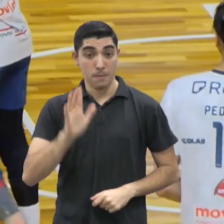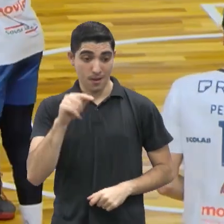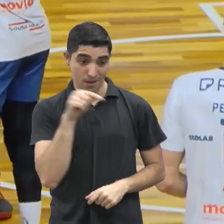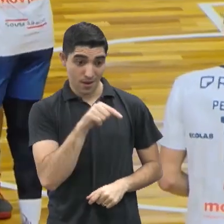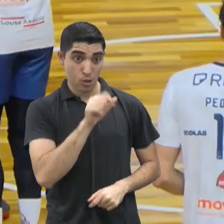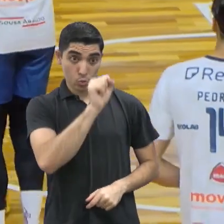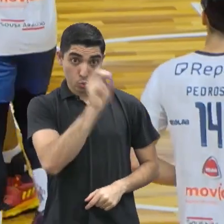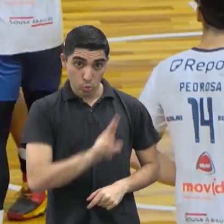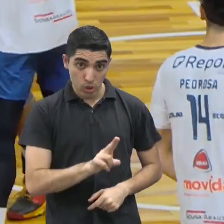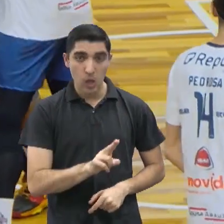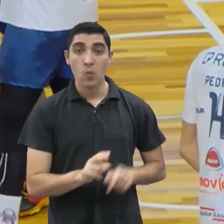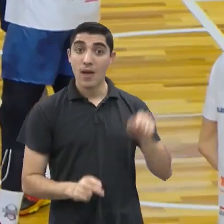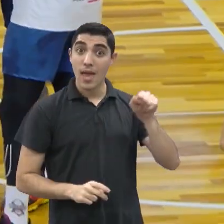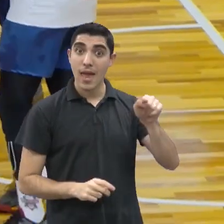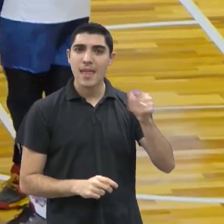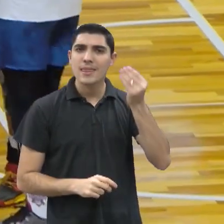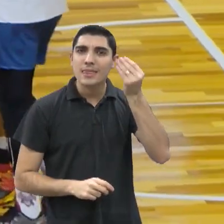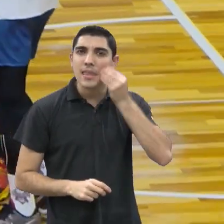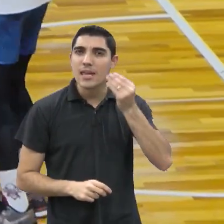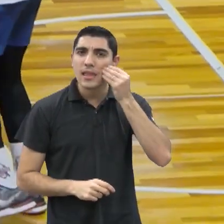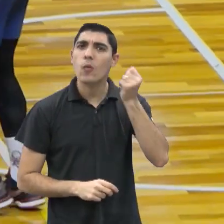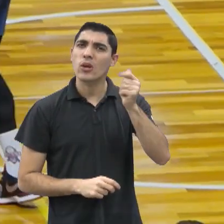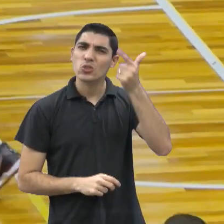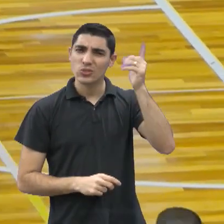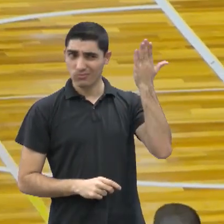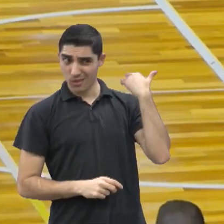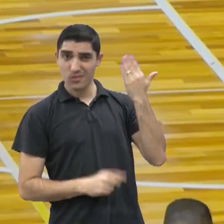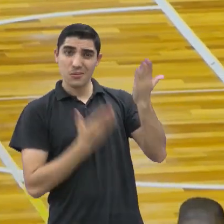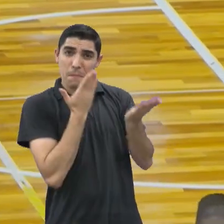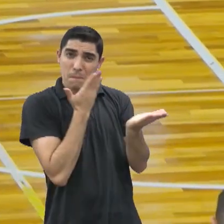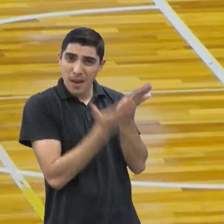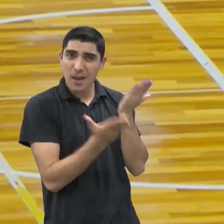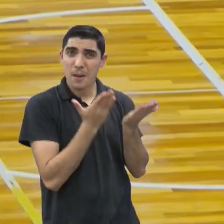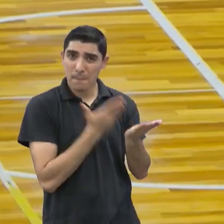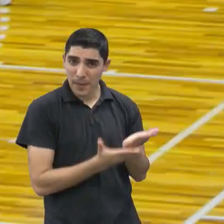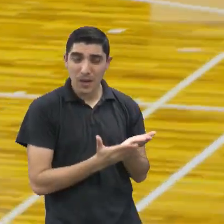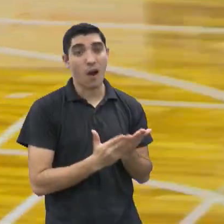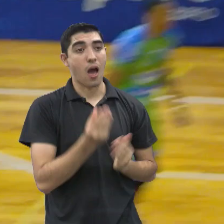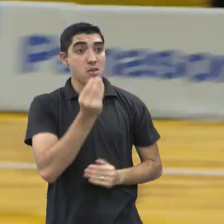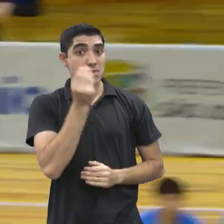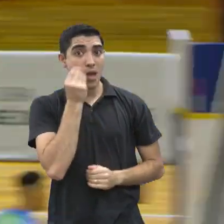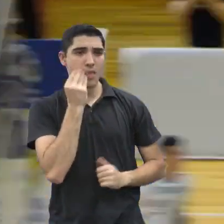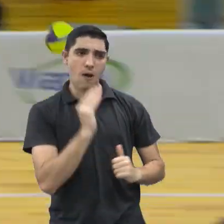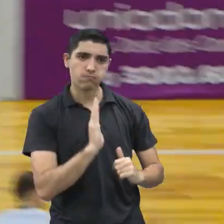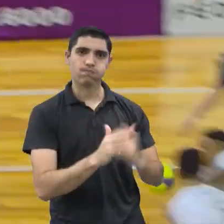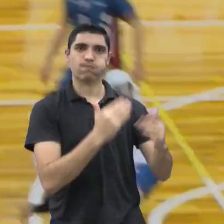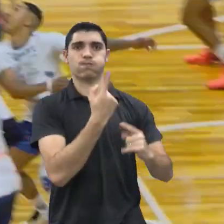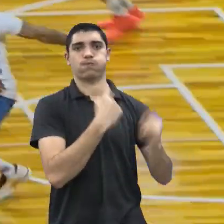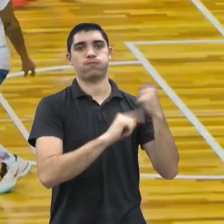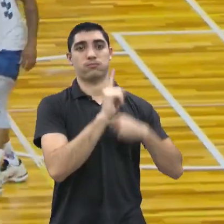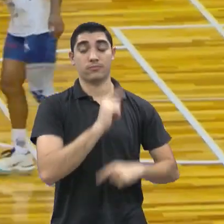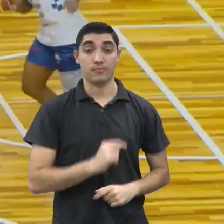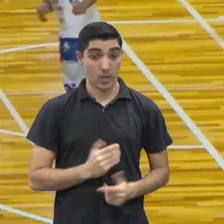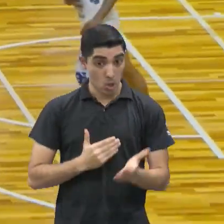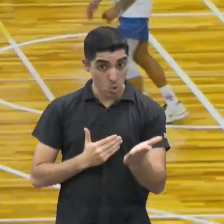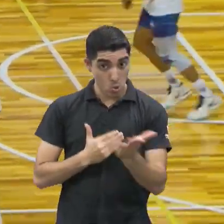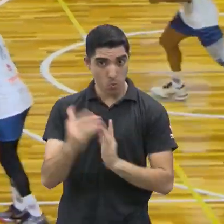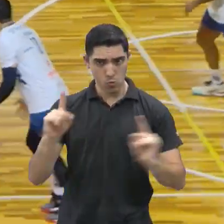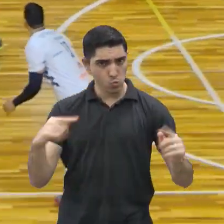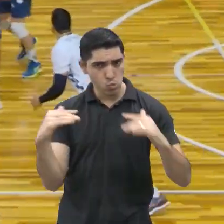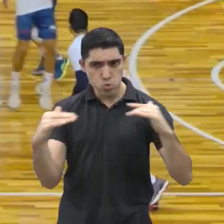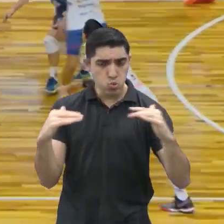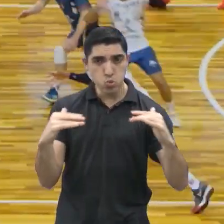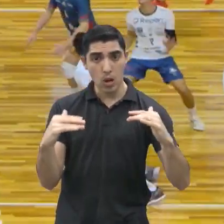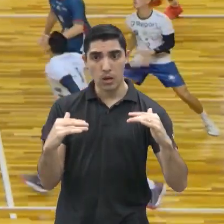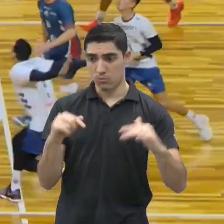Suzano, era a chance de recuperação após a derrota para o Campinas. Com a bola em jogo, as duas equipes